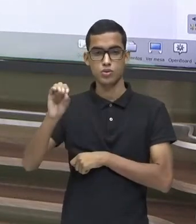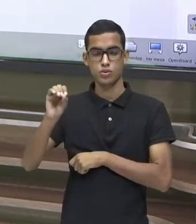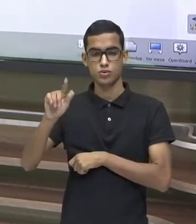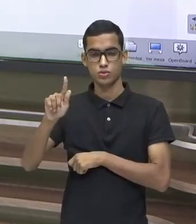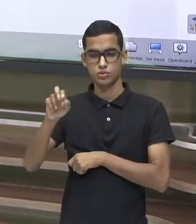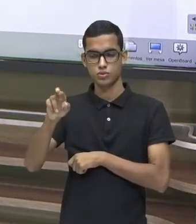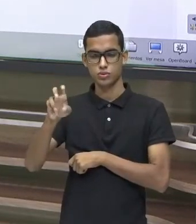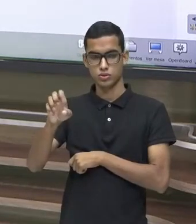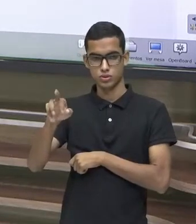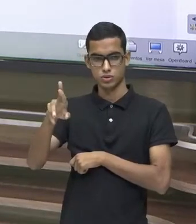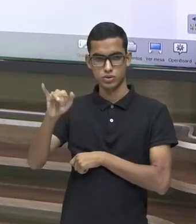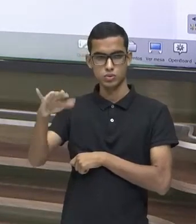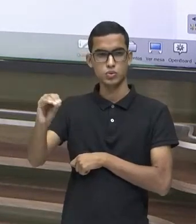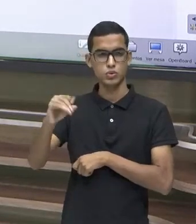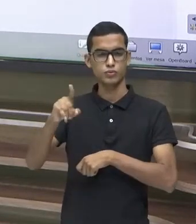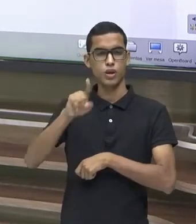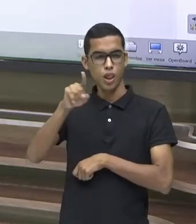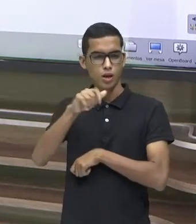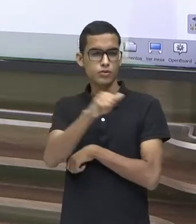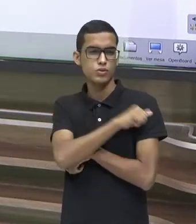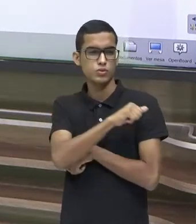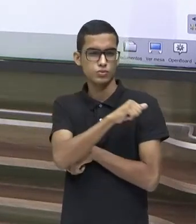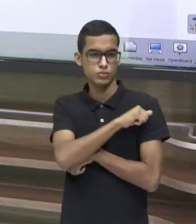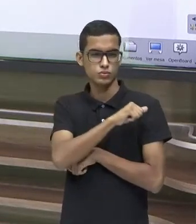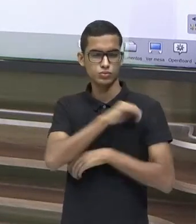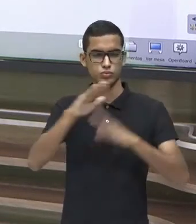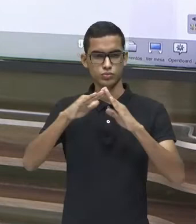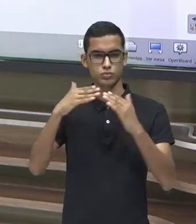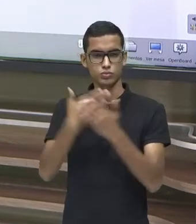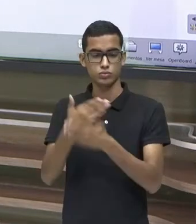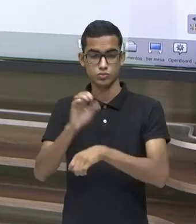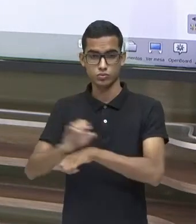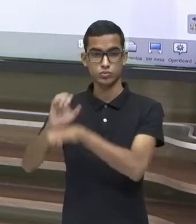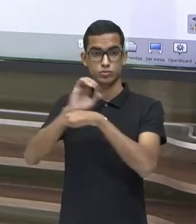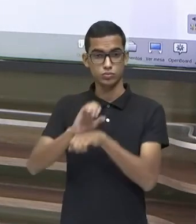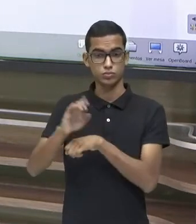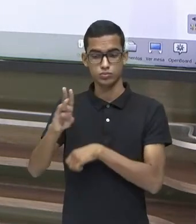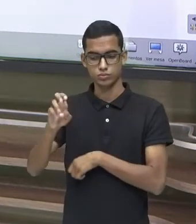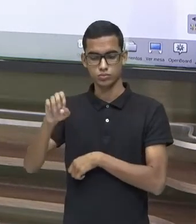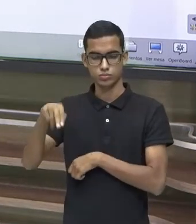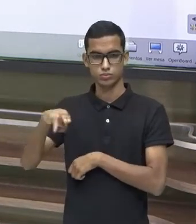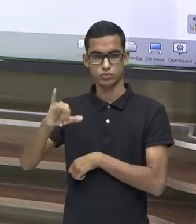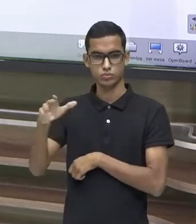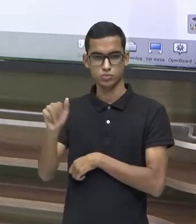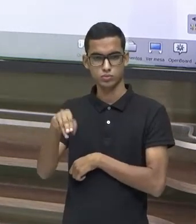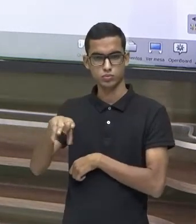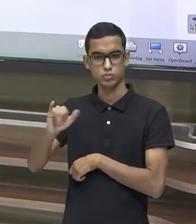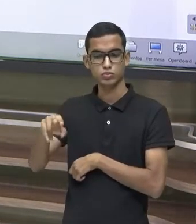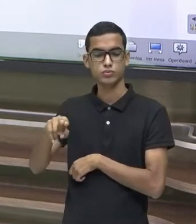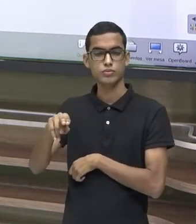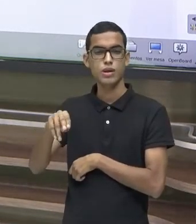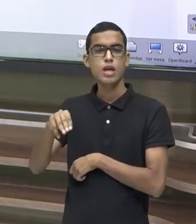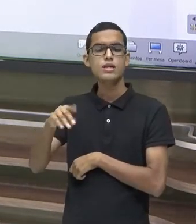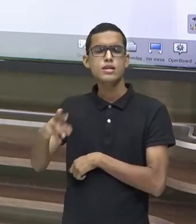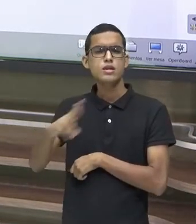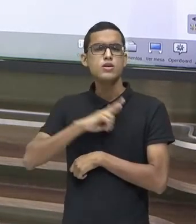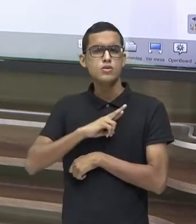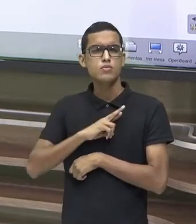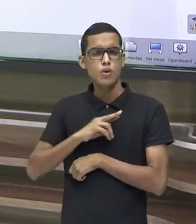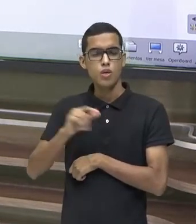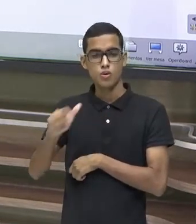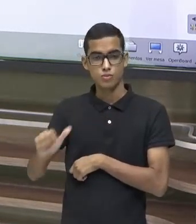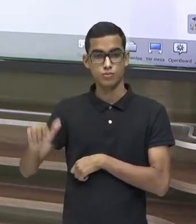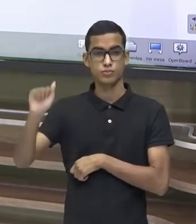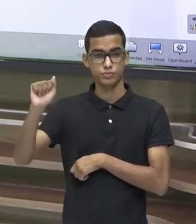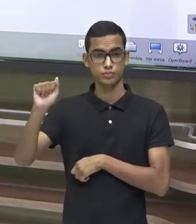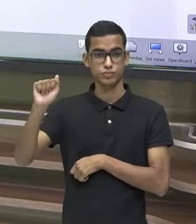Rogério, da Escola Estadual Benjamin Magalhães Brandão, que respondeu para a gente a alternativa A. Né? Ele acredita que seja